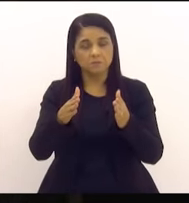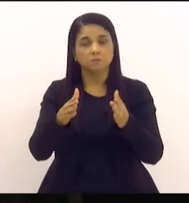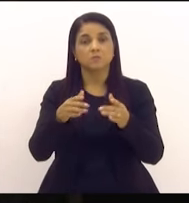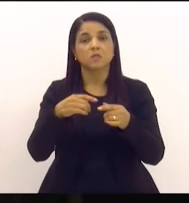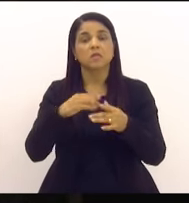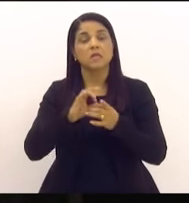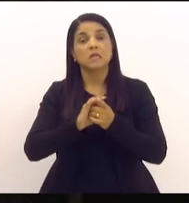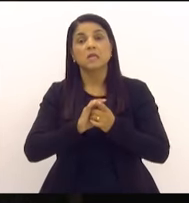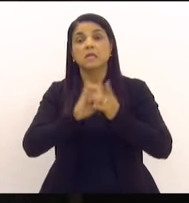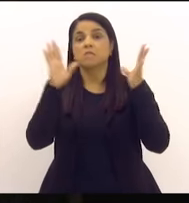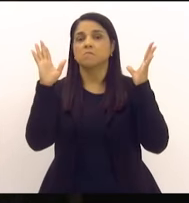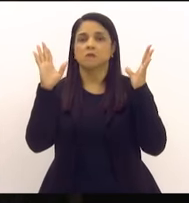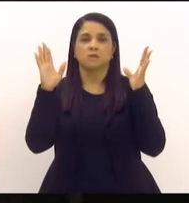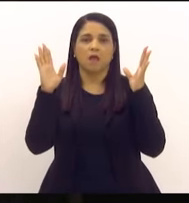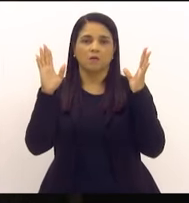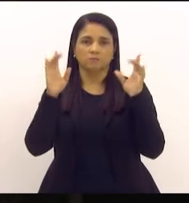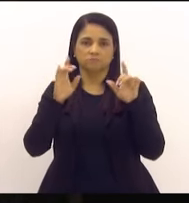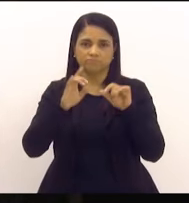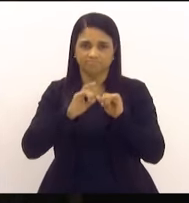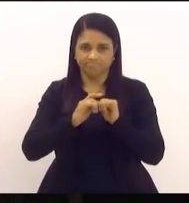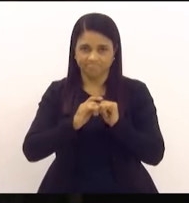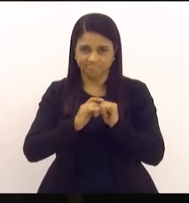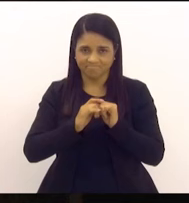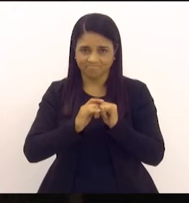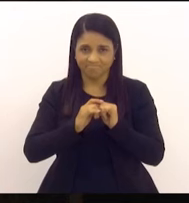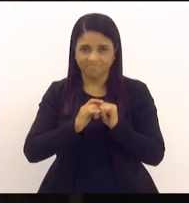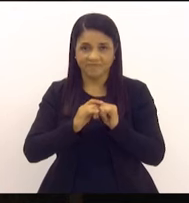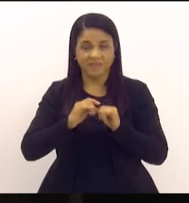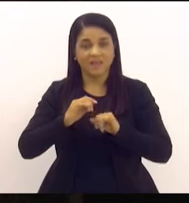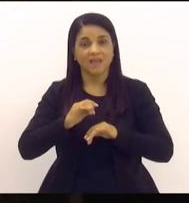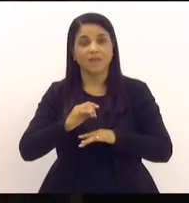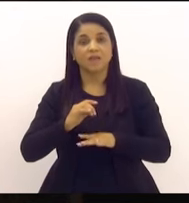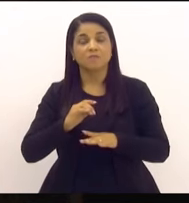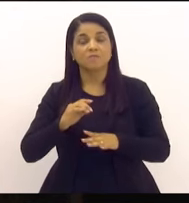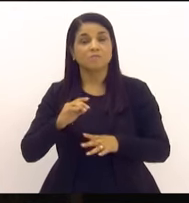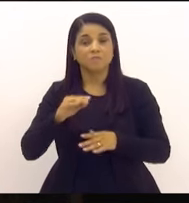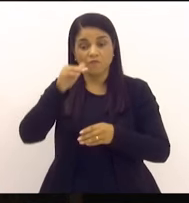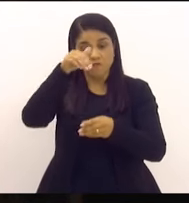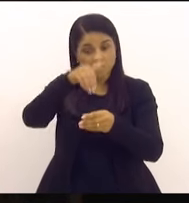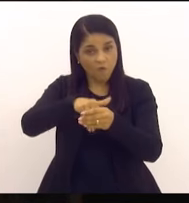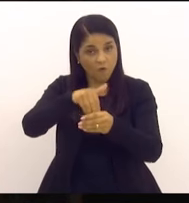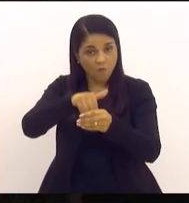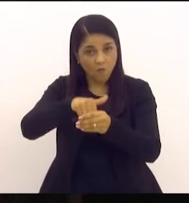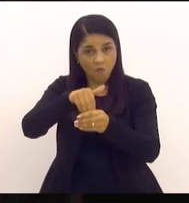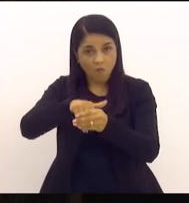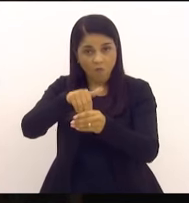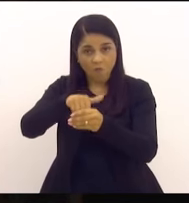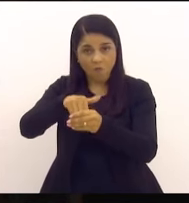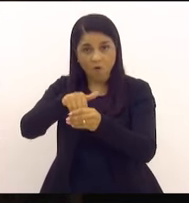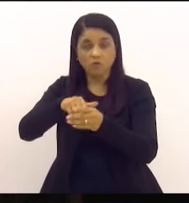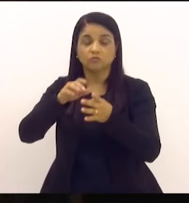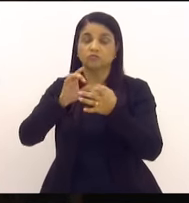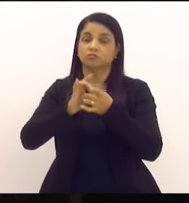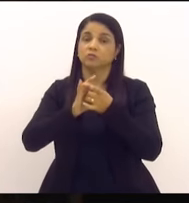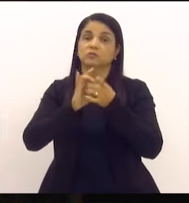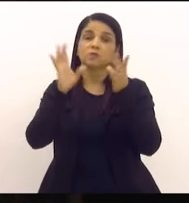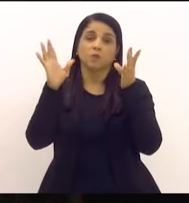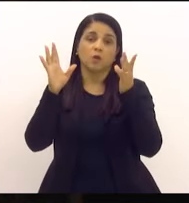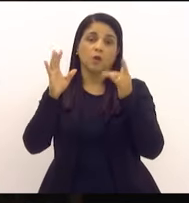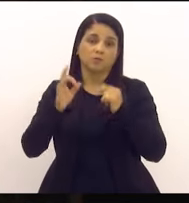total liberdade que lhe foi conferida pelos milhões de votos que ele teve de maneira democrática.